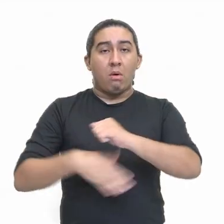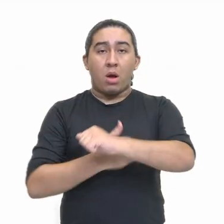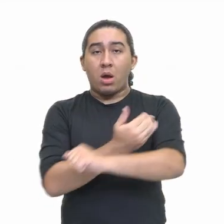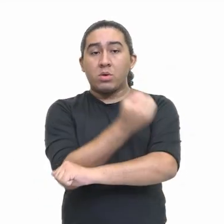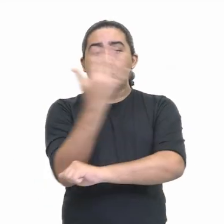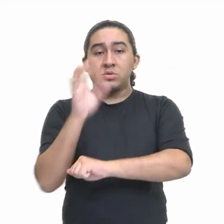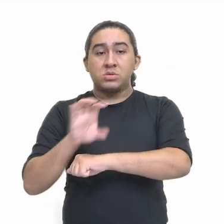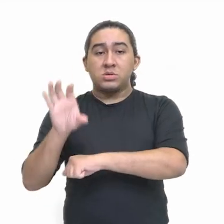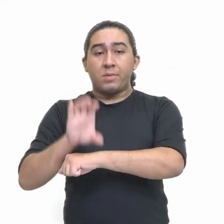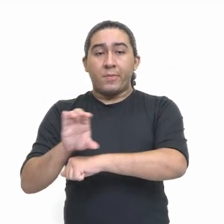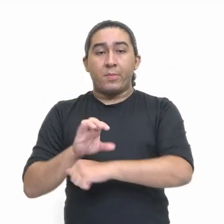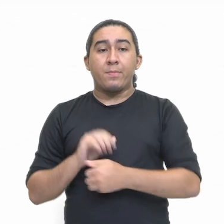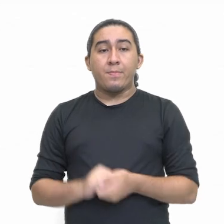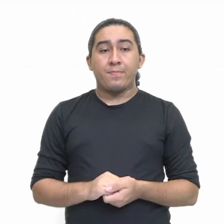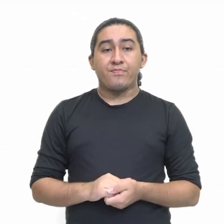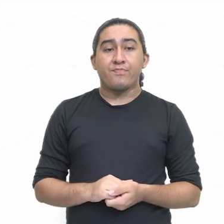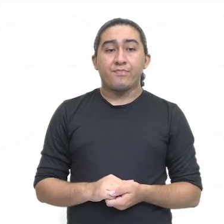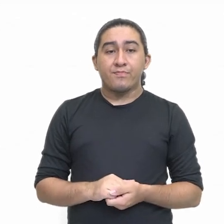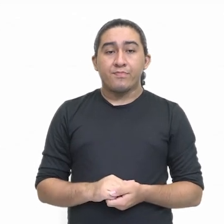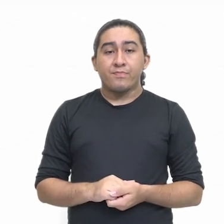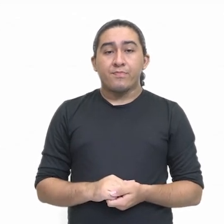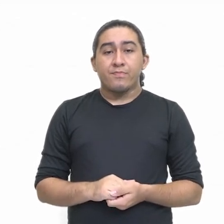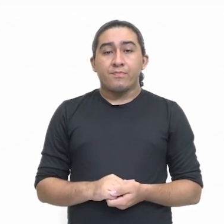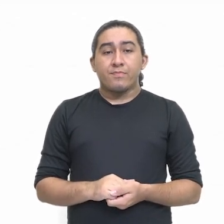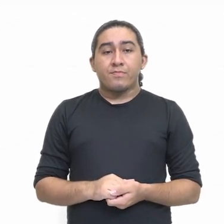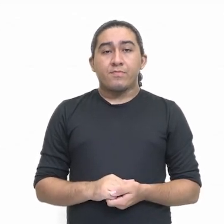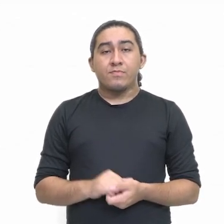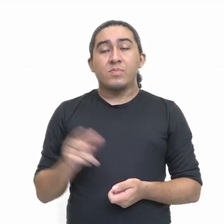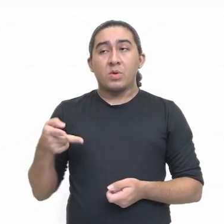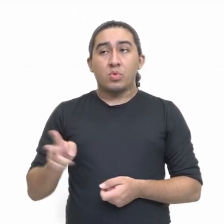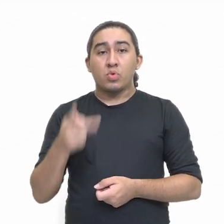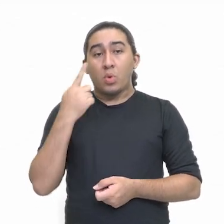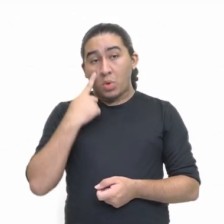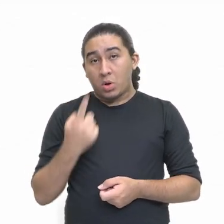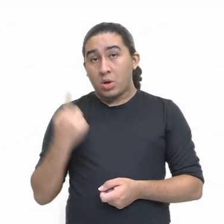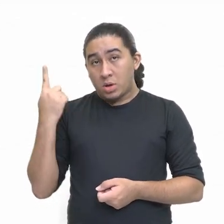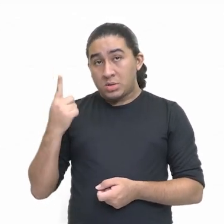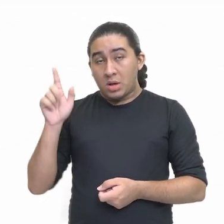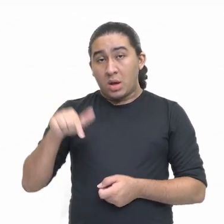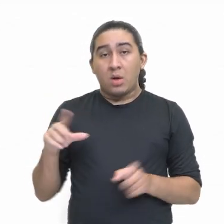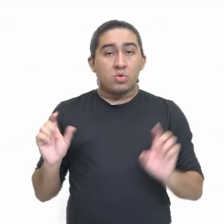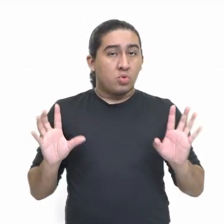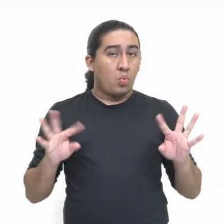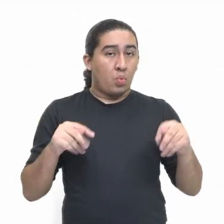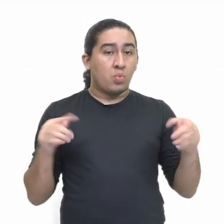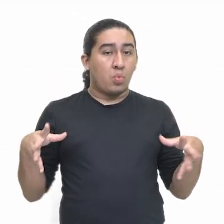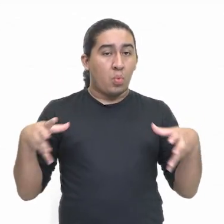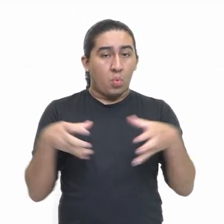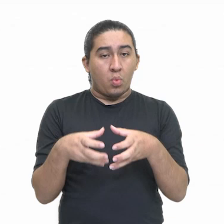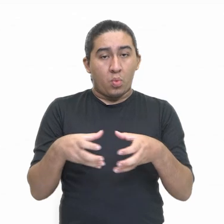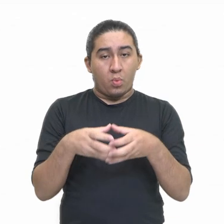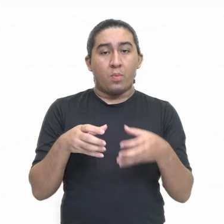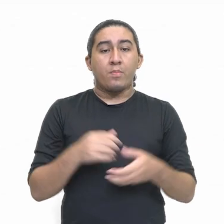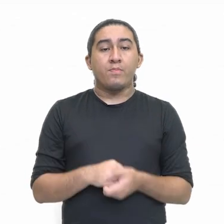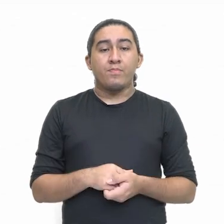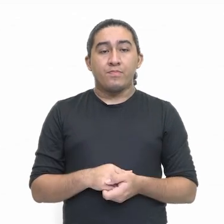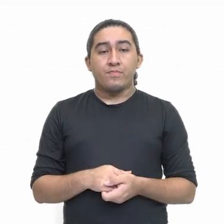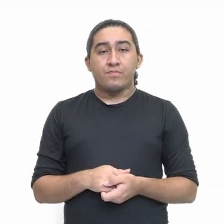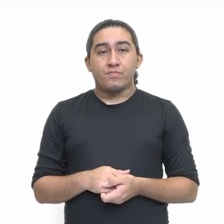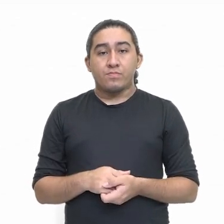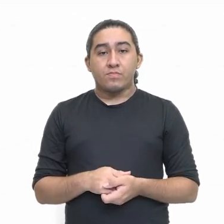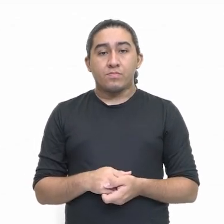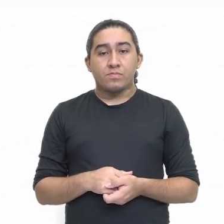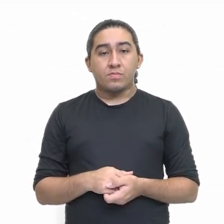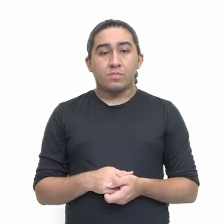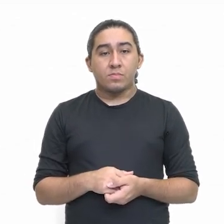vamos ver aí que ainda né estamos comentando sobre os biomas que são o conjunto desses ecossistemas são definidos